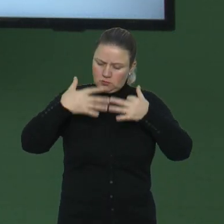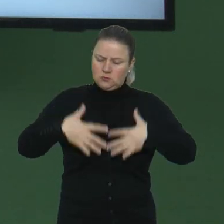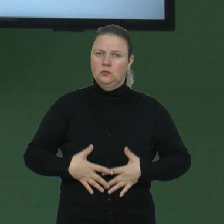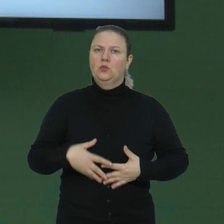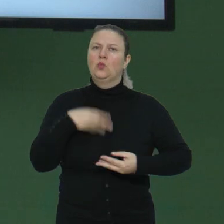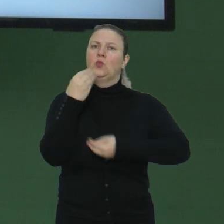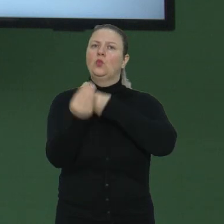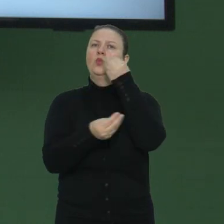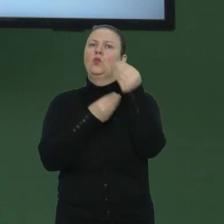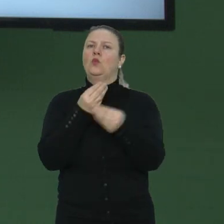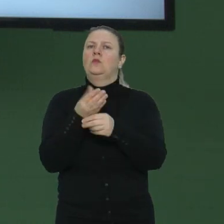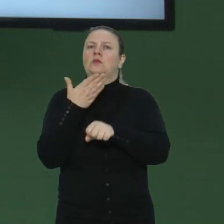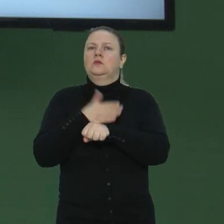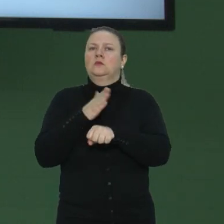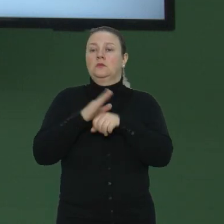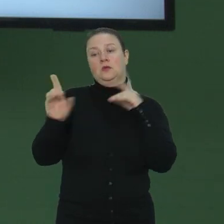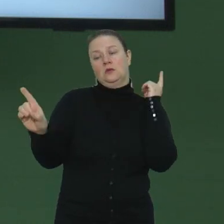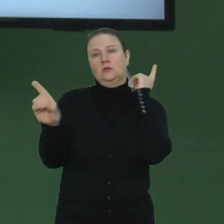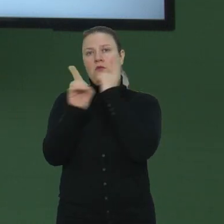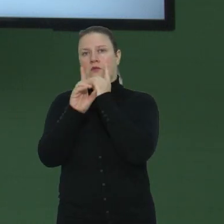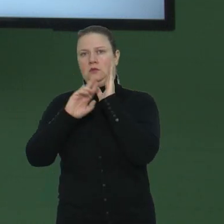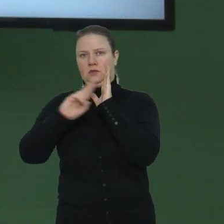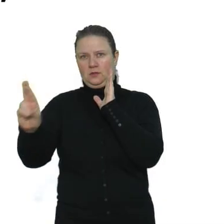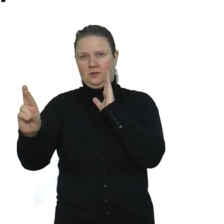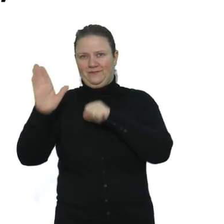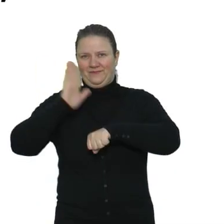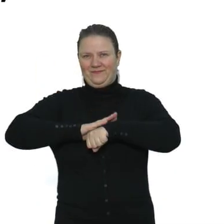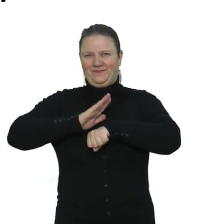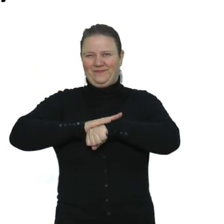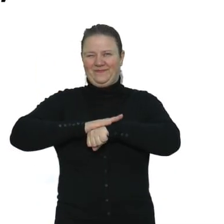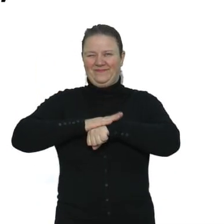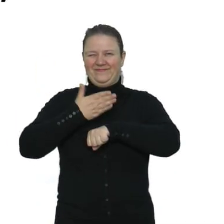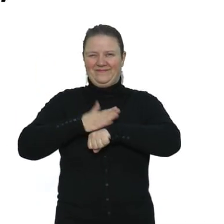que eu faço para chegar nesse resultado. Um tempinho para vocês.